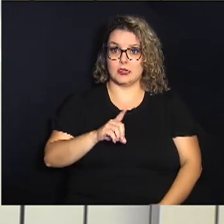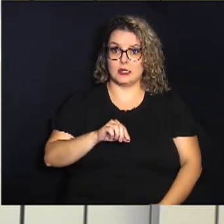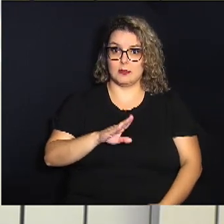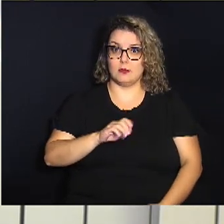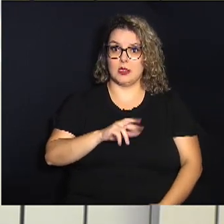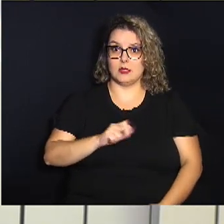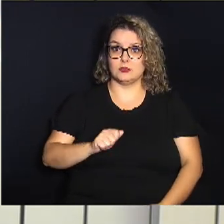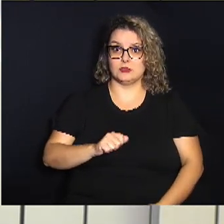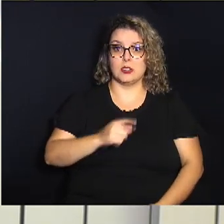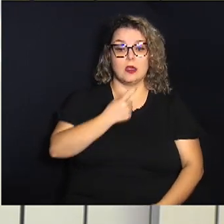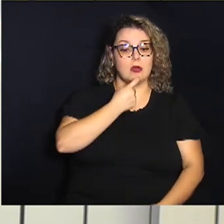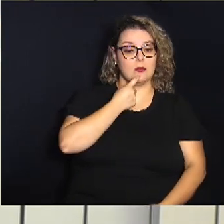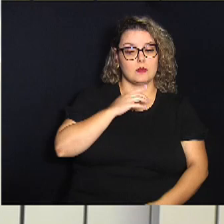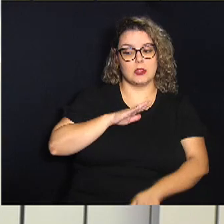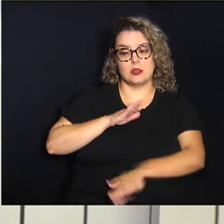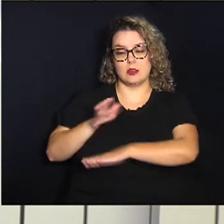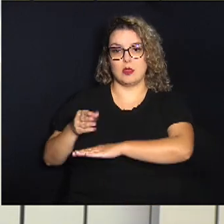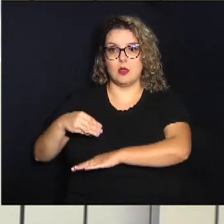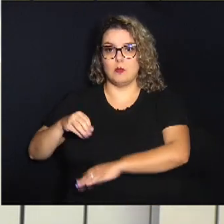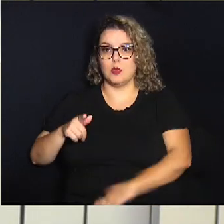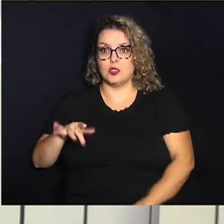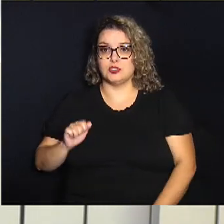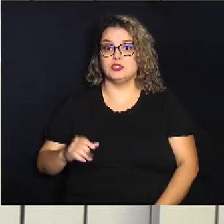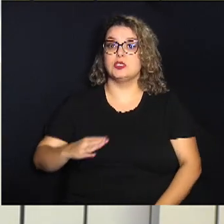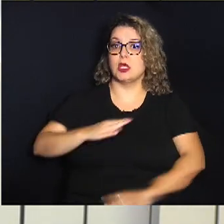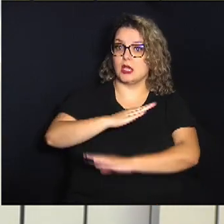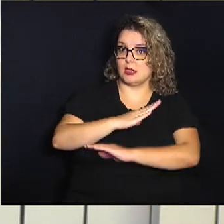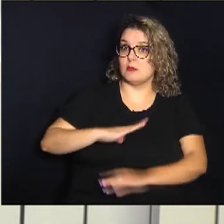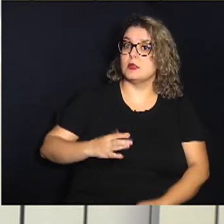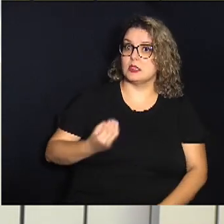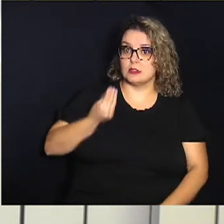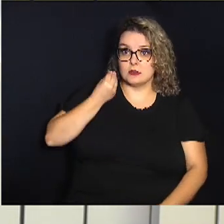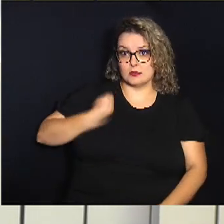Municipal esteve presente e foi lá conferir.